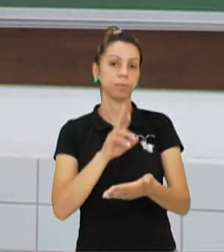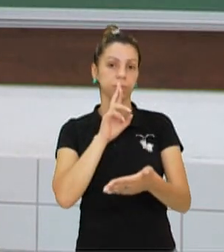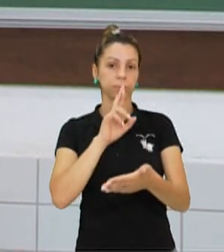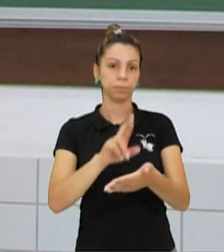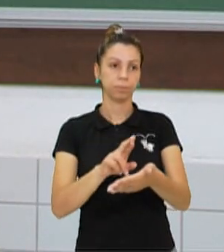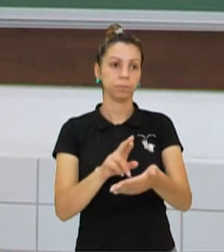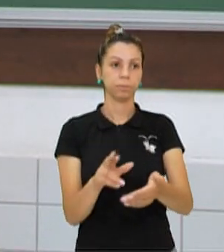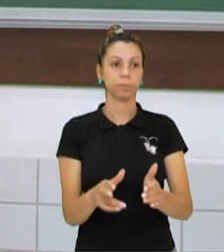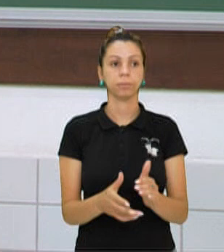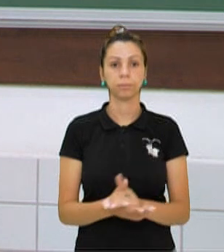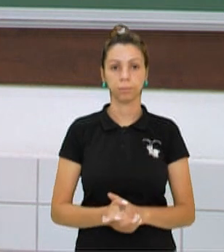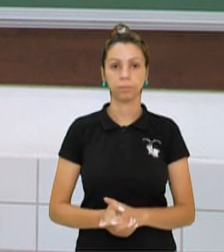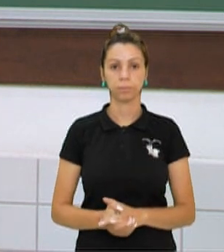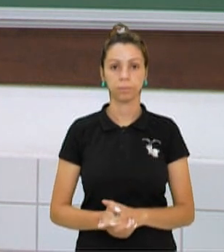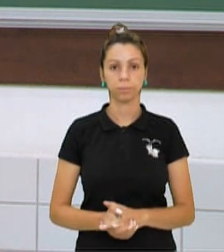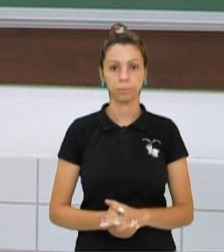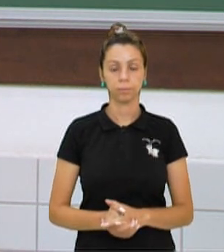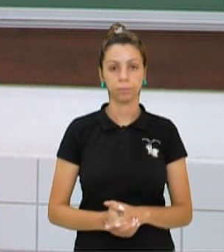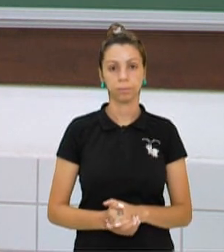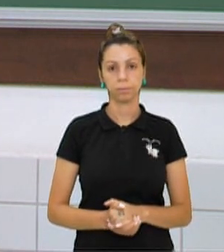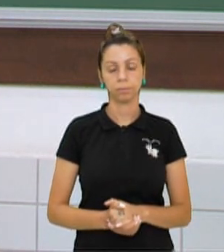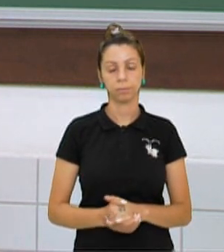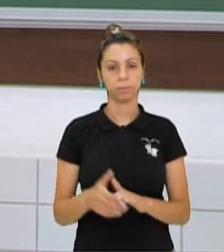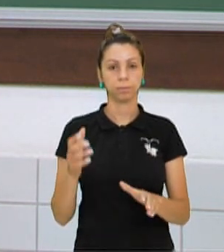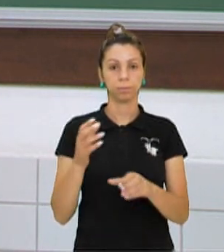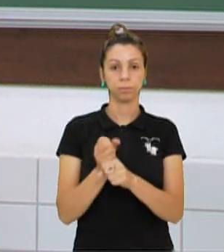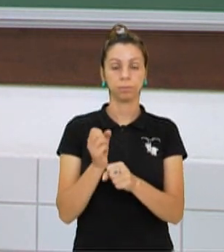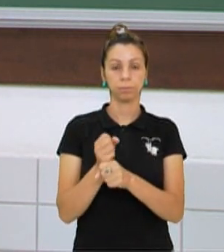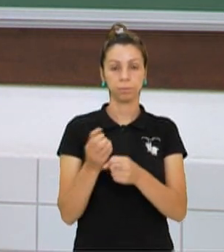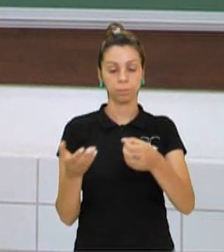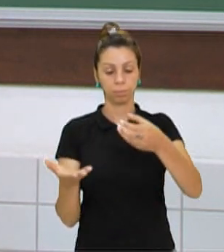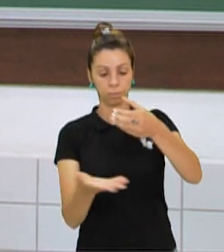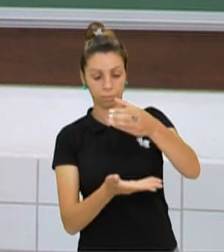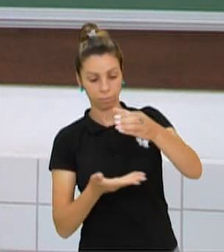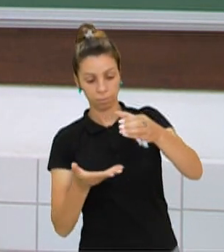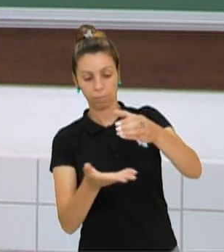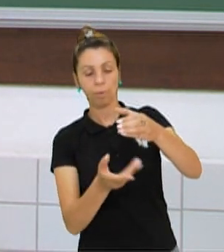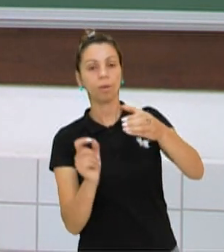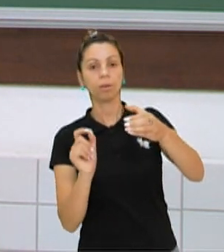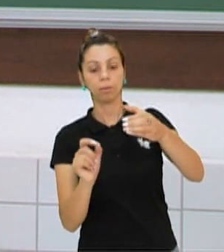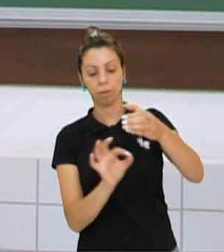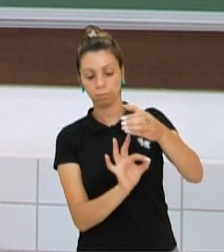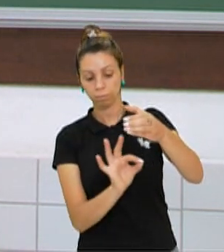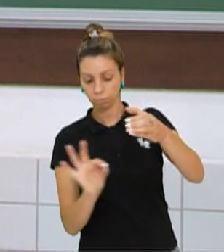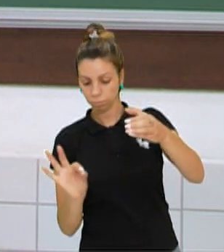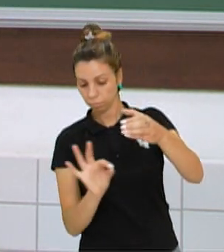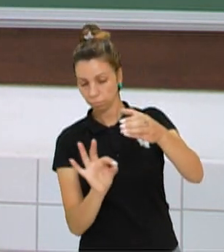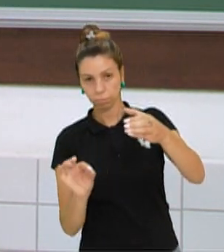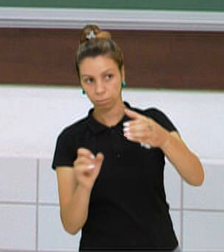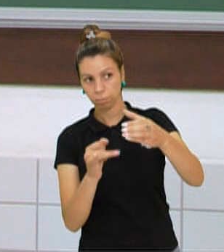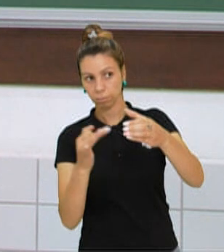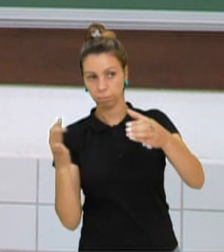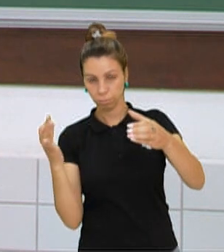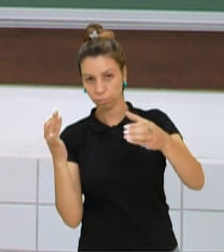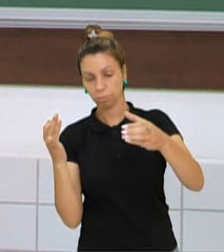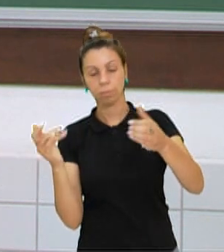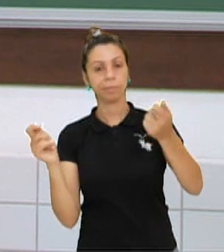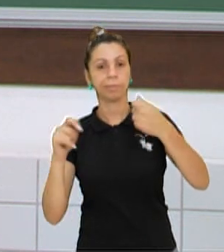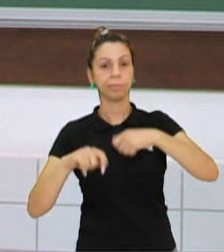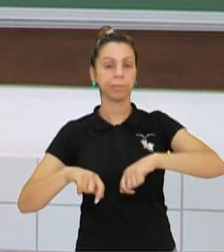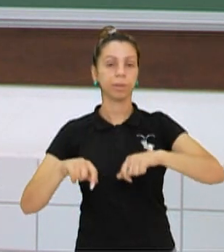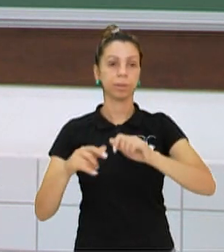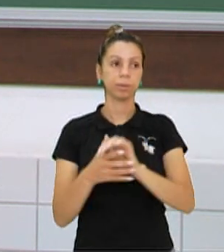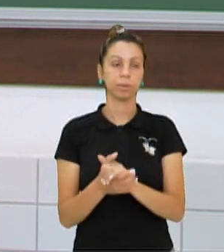aqui. Para calcular a área da base, eu preciso calcular a área de um hexágono regular.